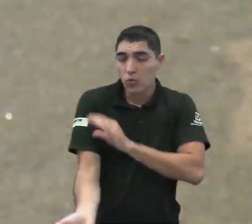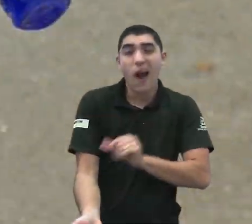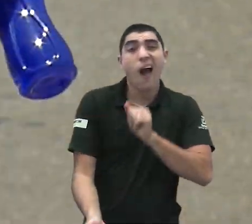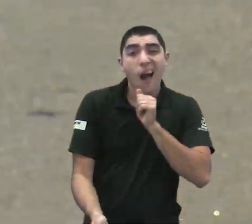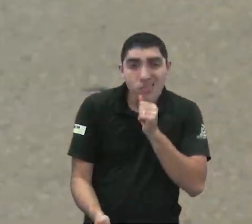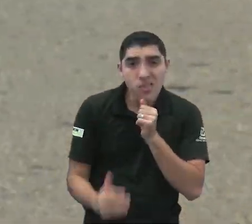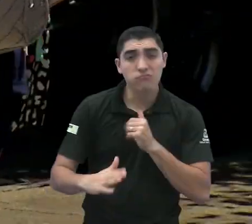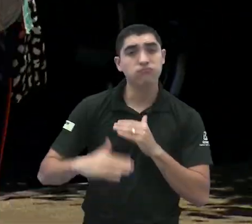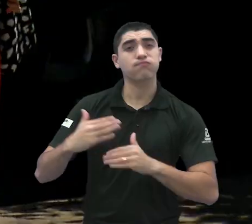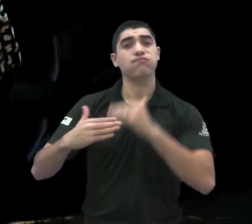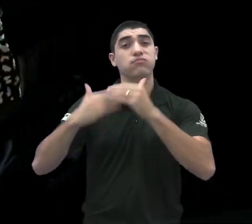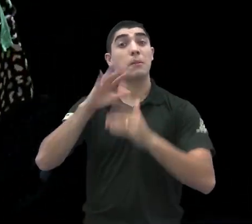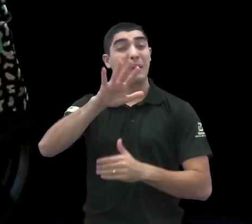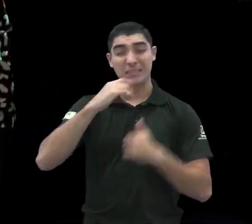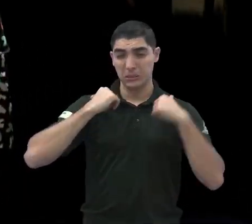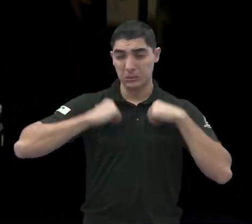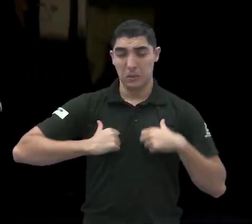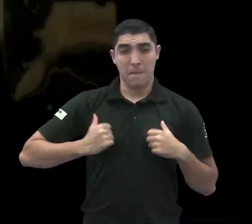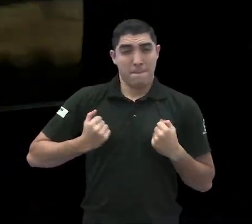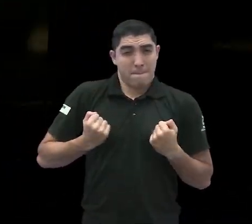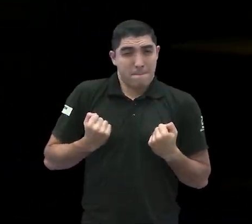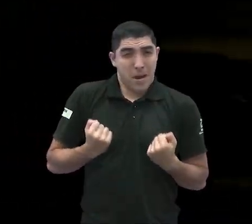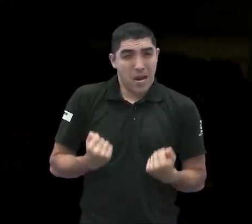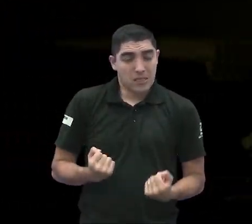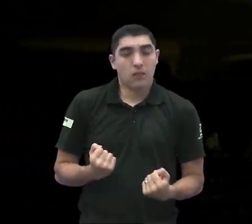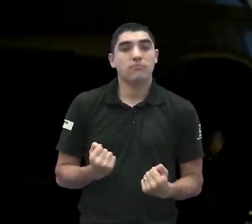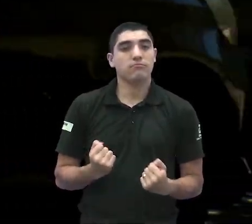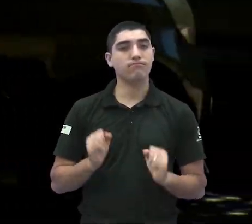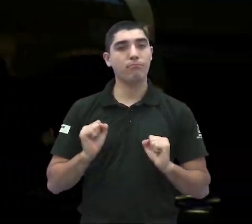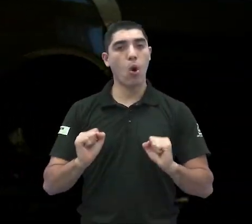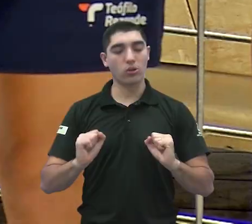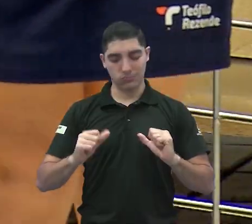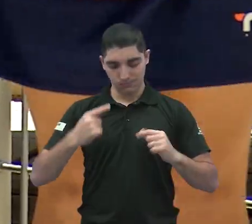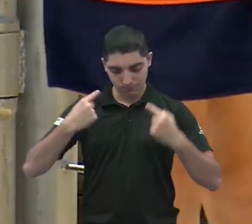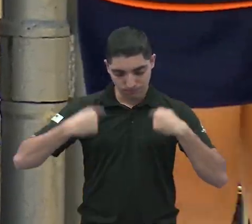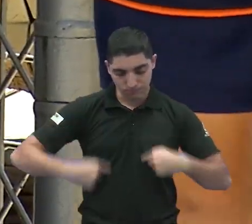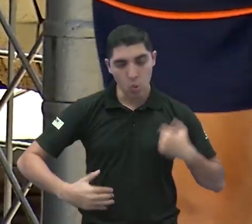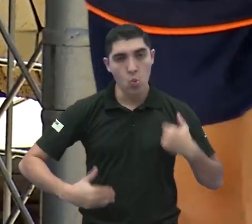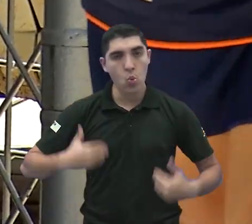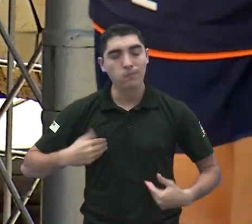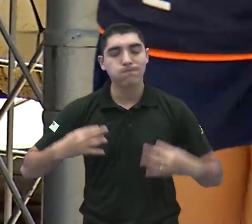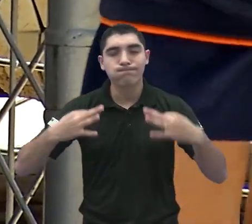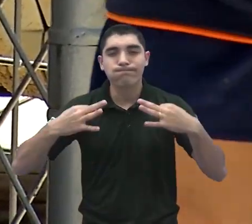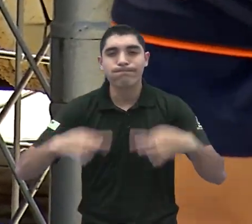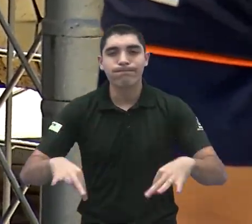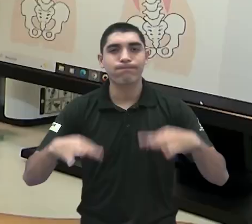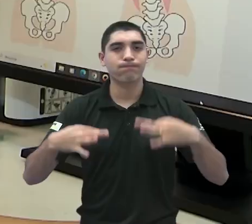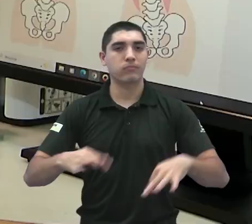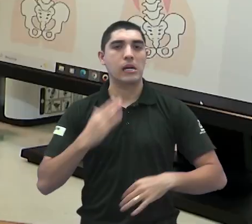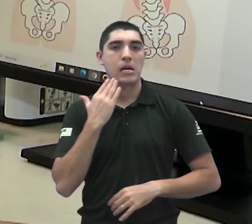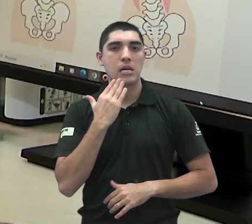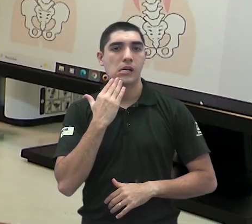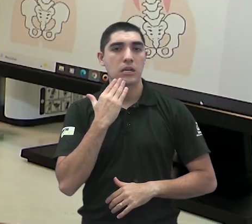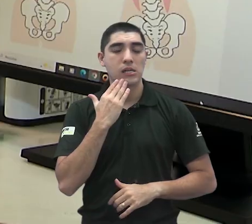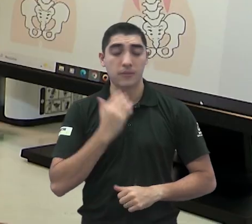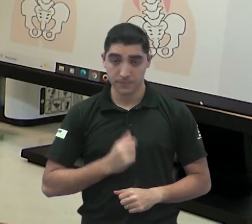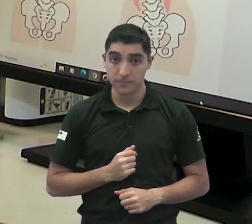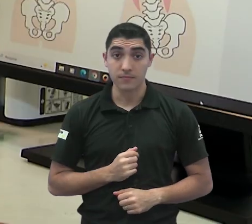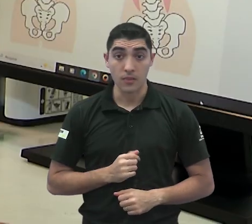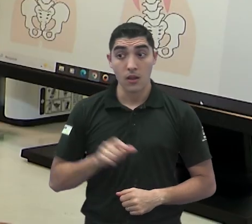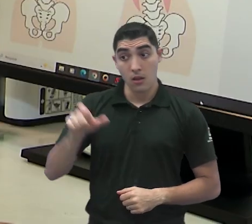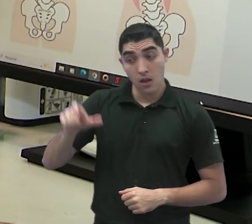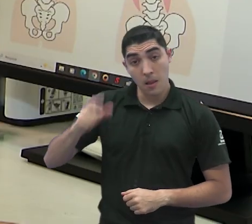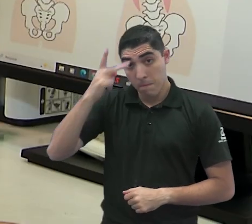em desenvolvimento, o excesso de peso pode comprometer a postura e provocar dores. Se a pessoa tem alguma